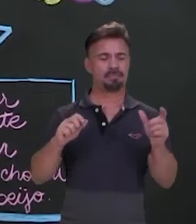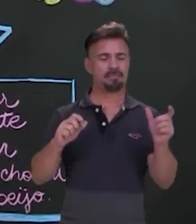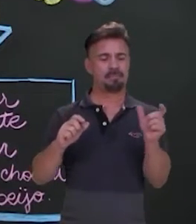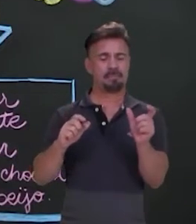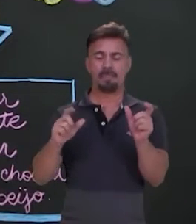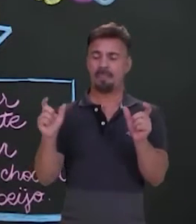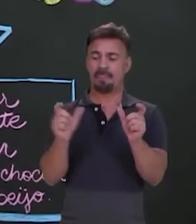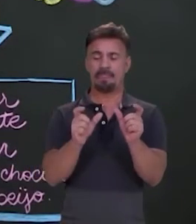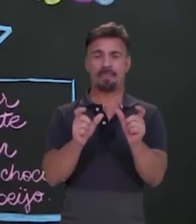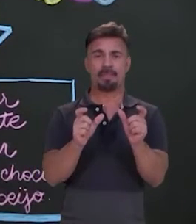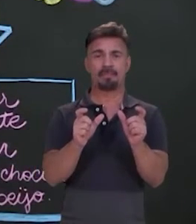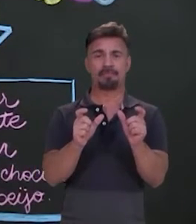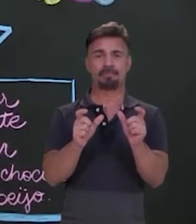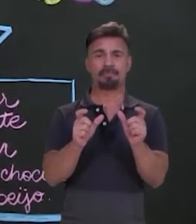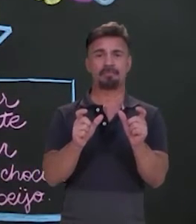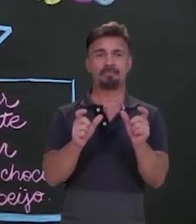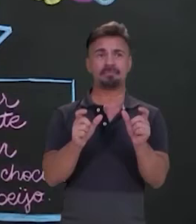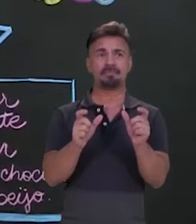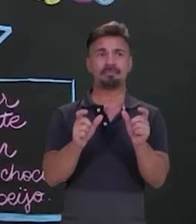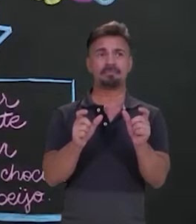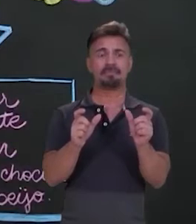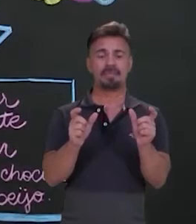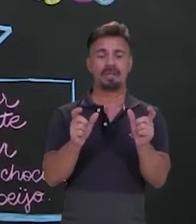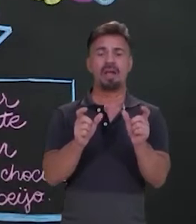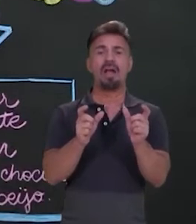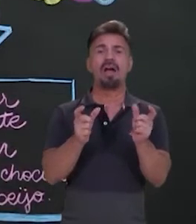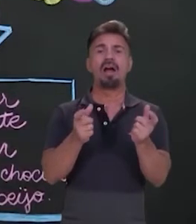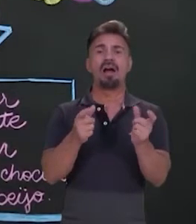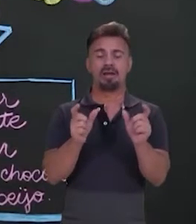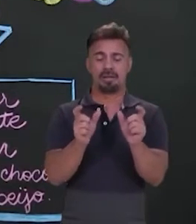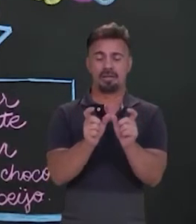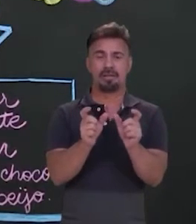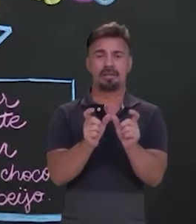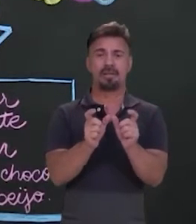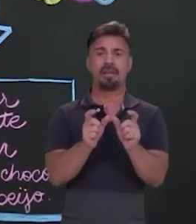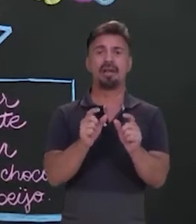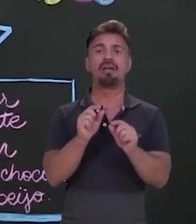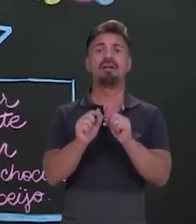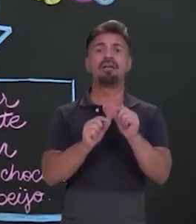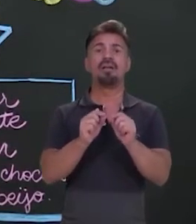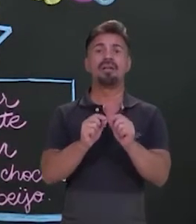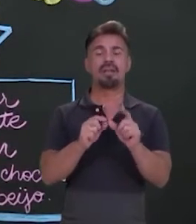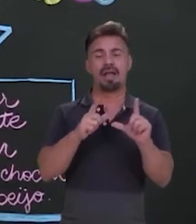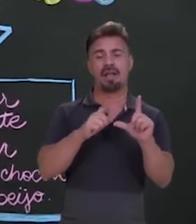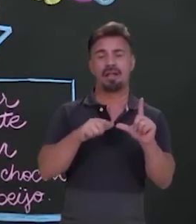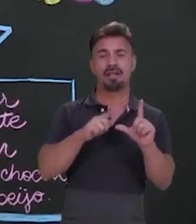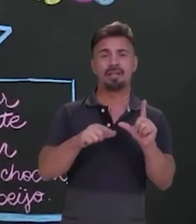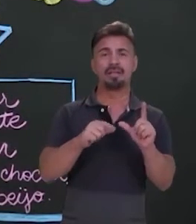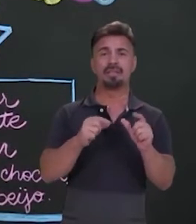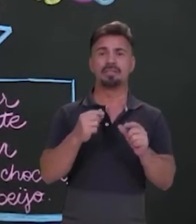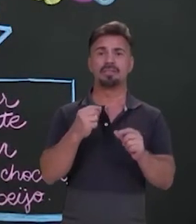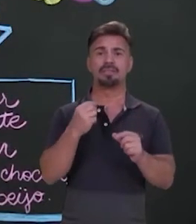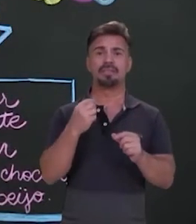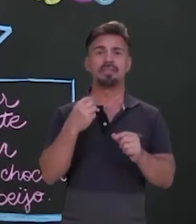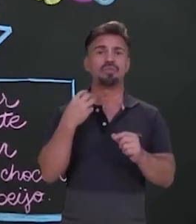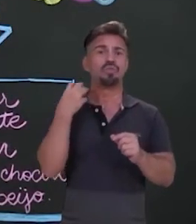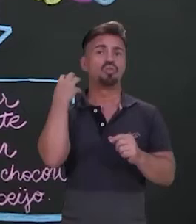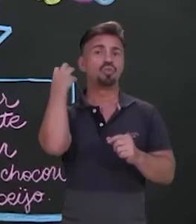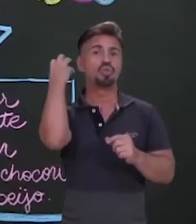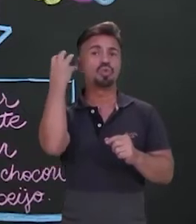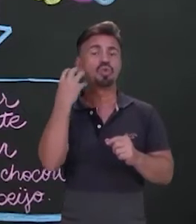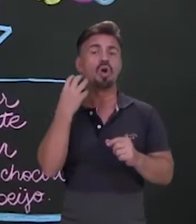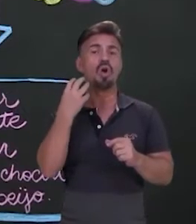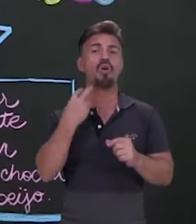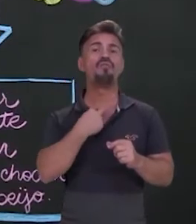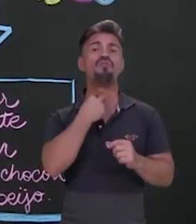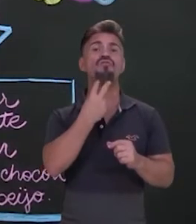nessa junção, por uma aproximação fonética, essa junção vai acontecer por uma questão da letra, por uma questão do som, ou seja, a gente